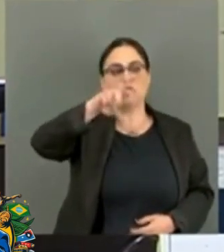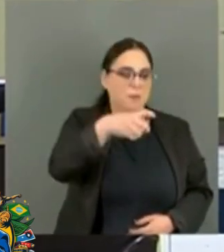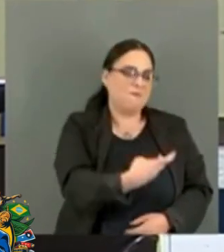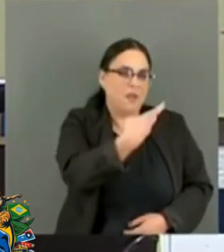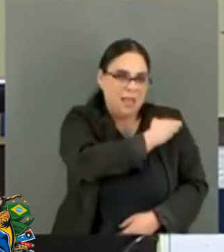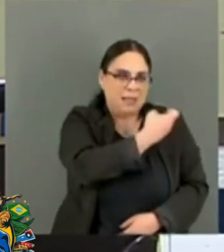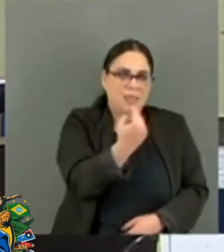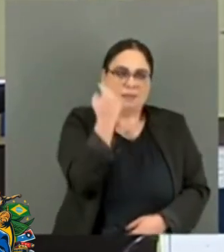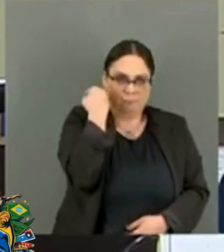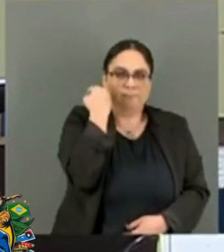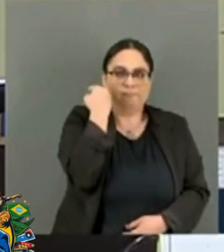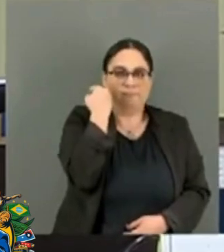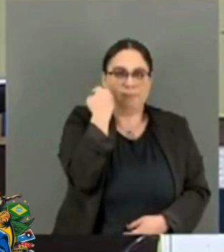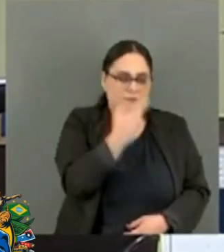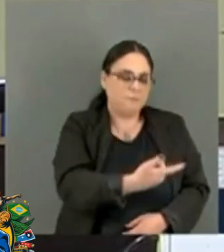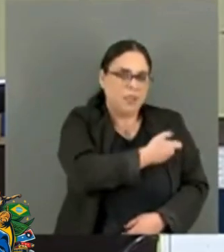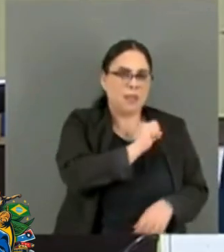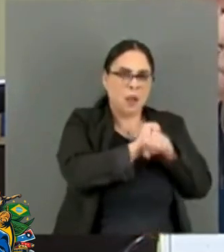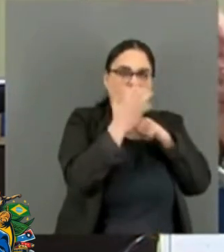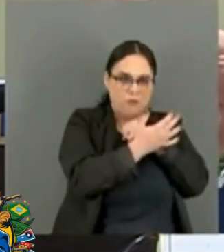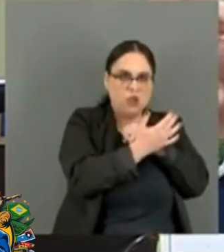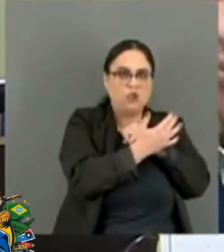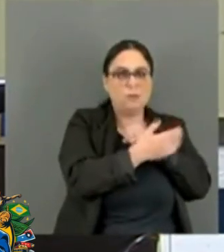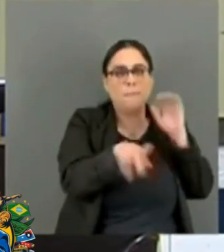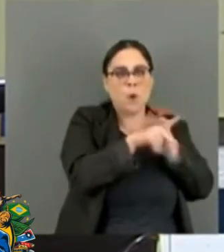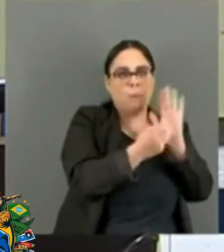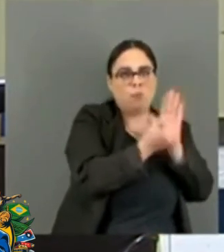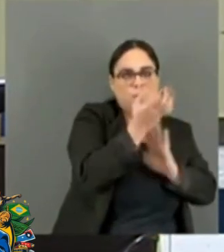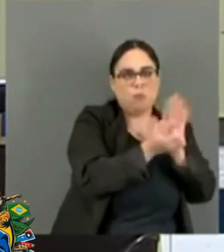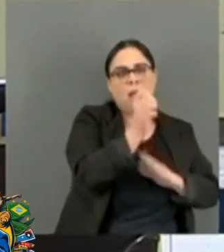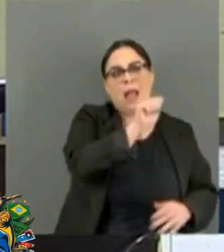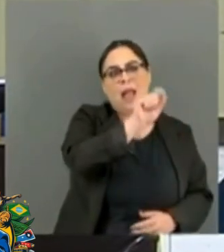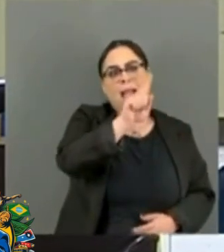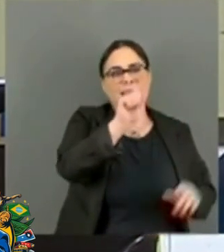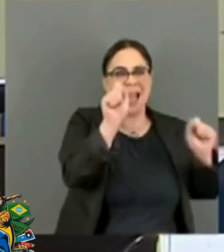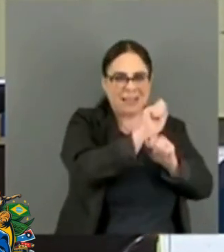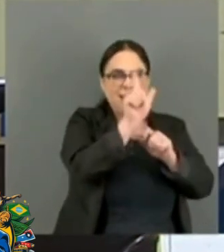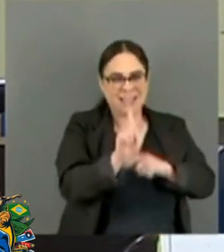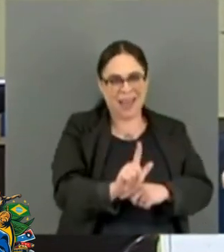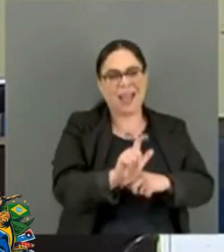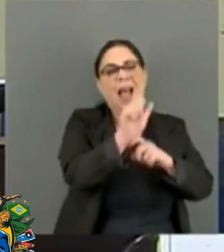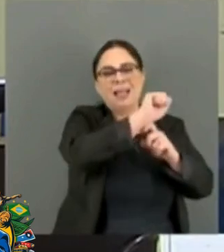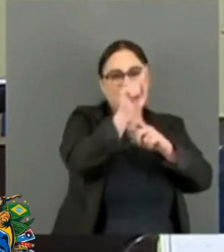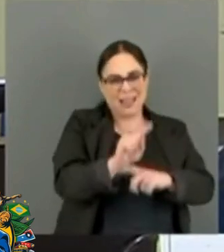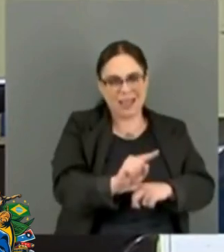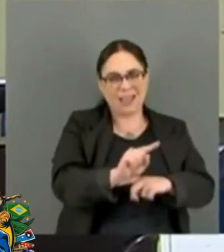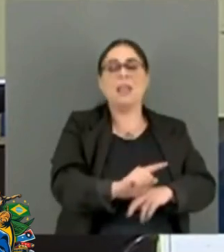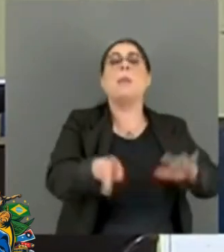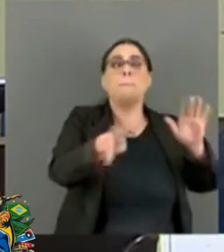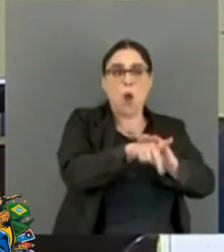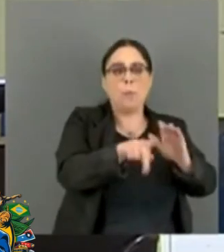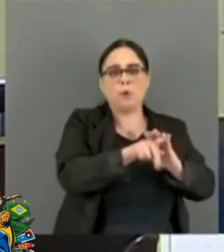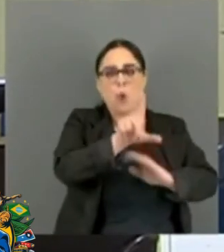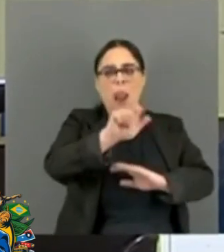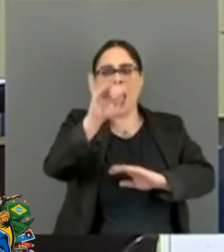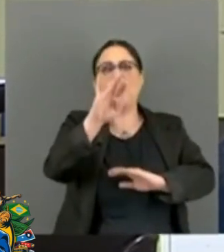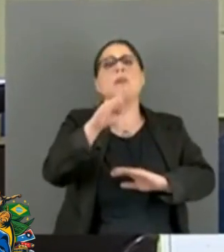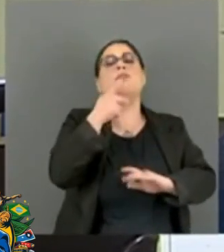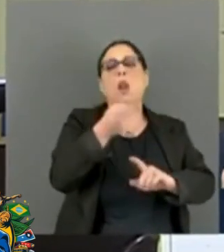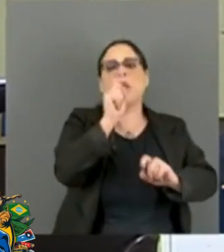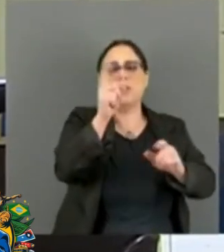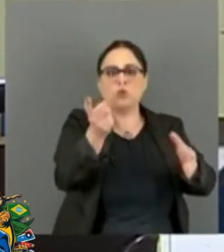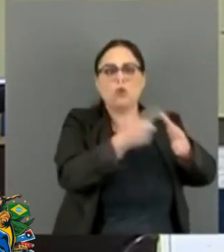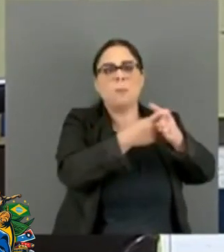vacina de Covid-19 produzida pela AstraZeneca. Nós trouxemos a informação que o próprio laboratório havia suspendido